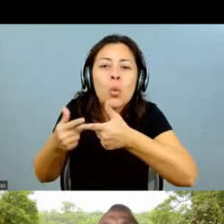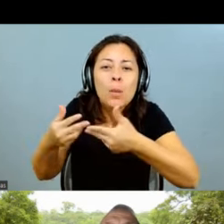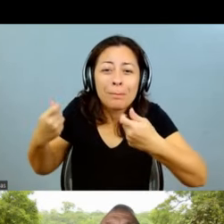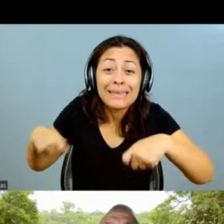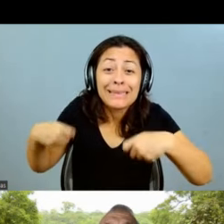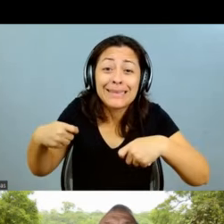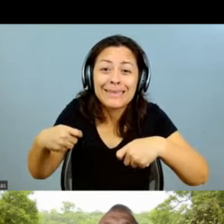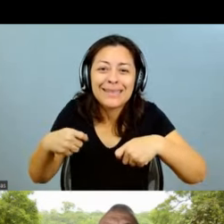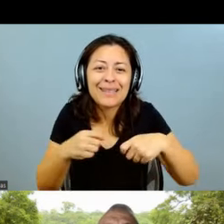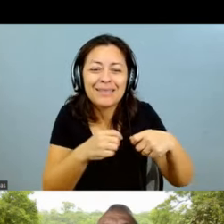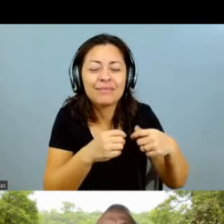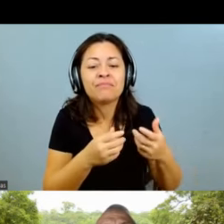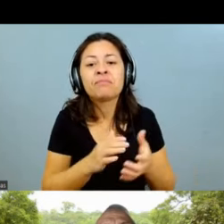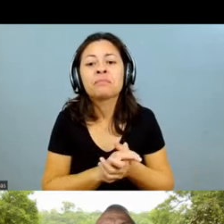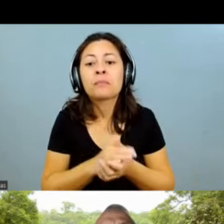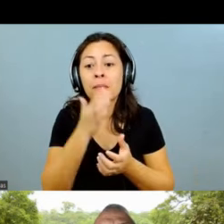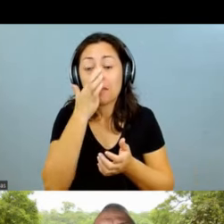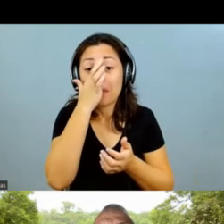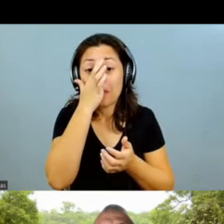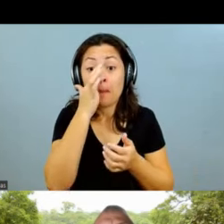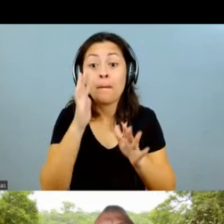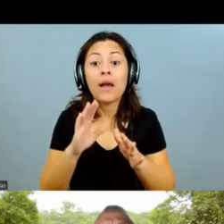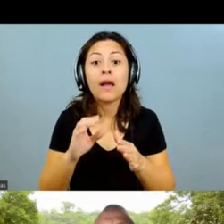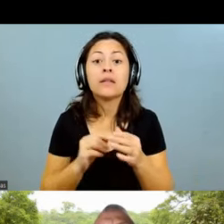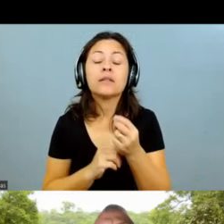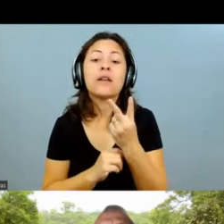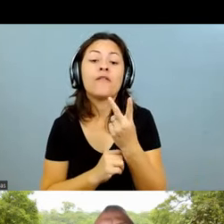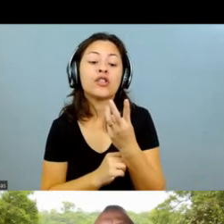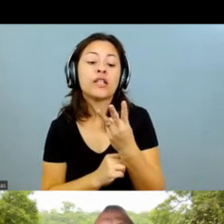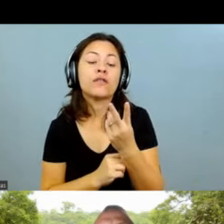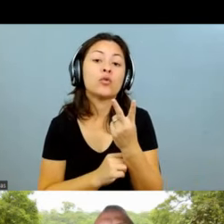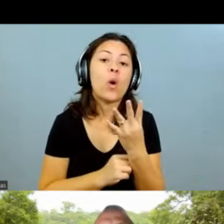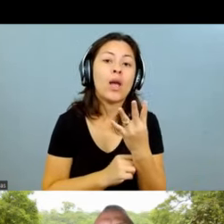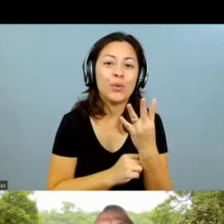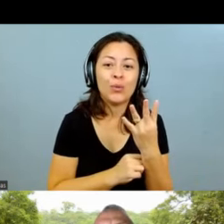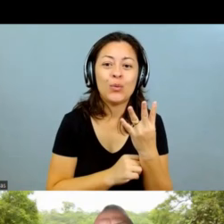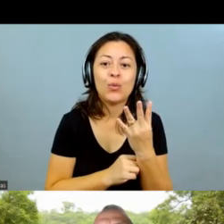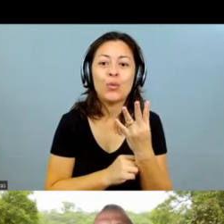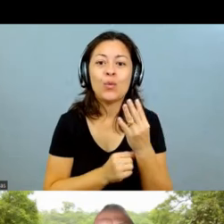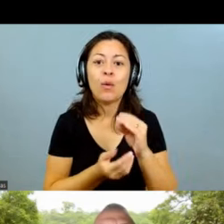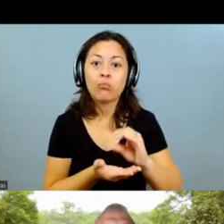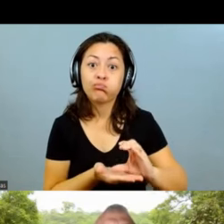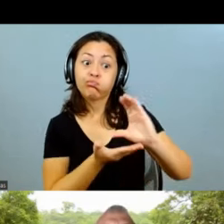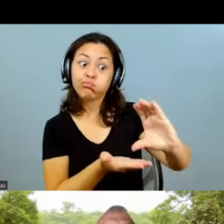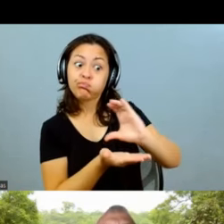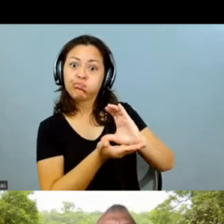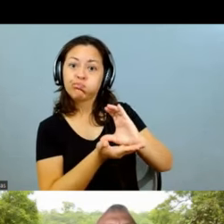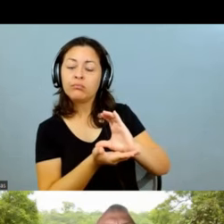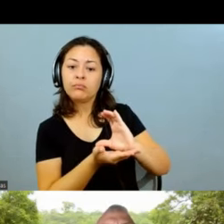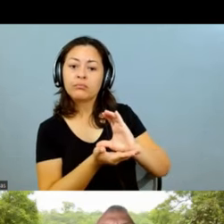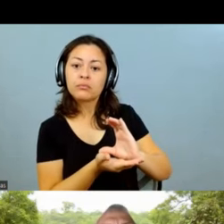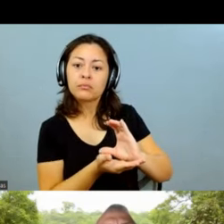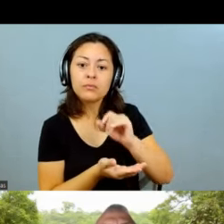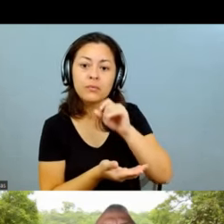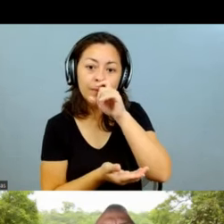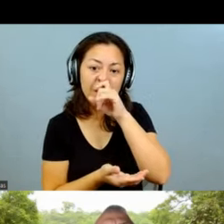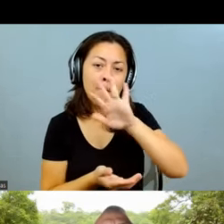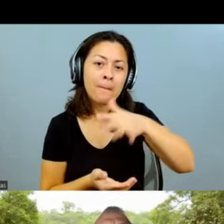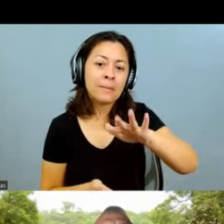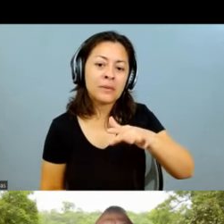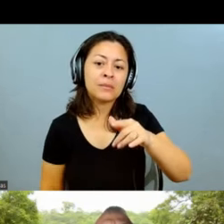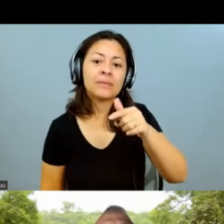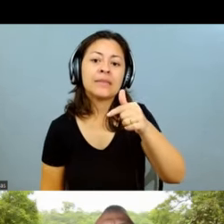avançamos na posição de red 23 24 na soja somados os compromissos travamos